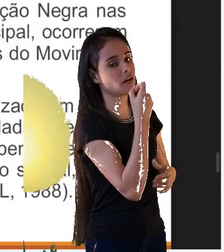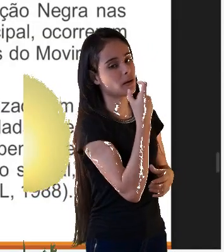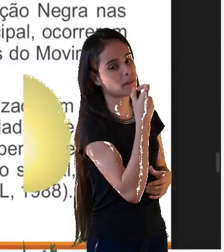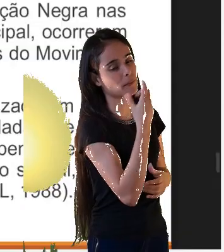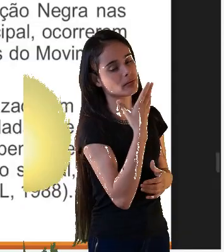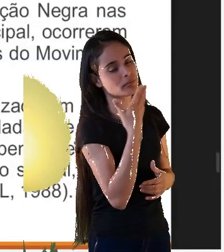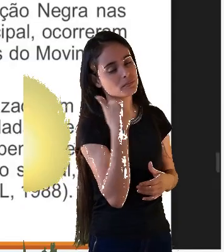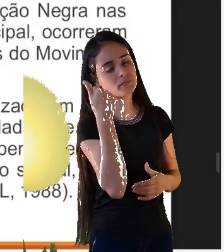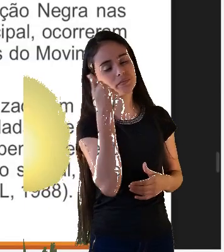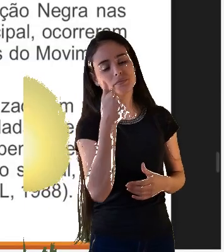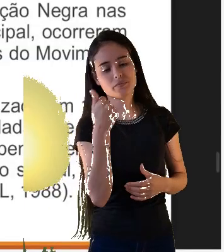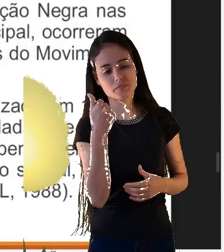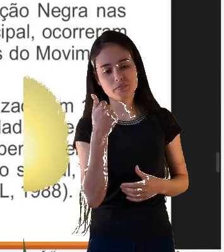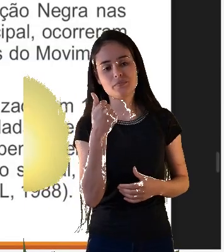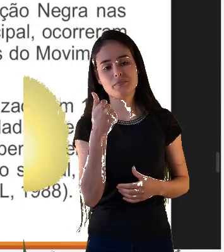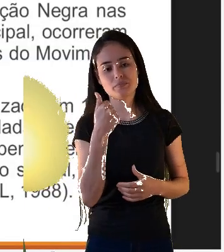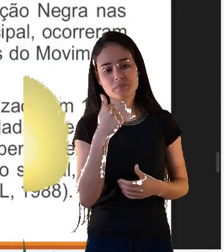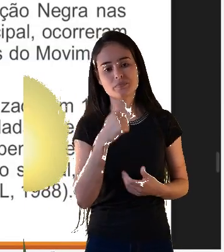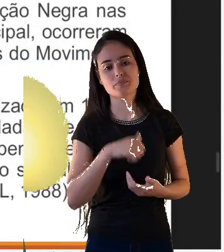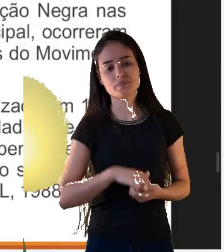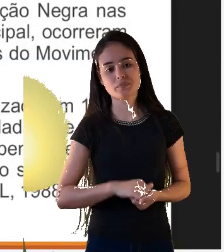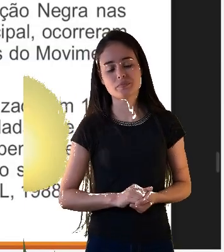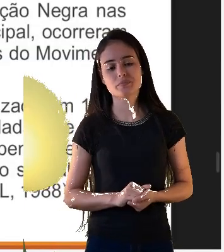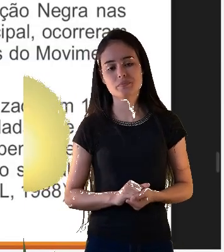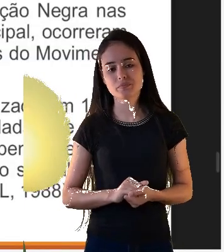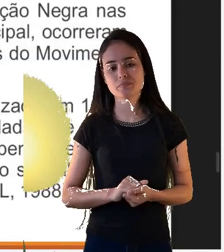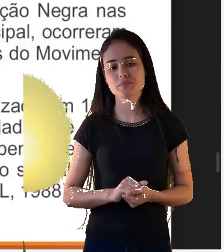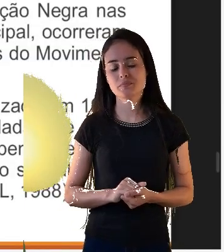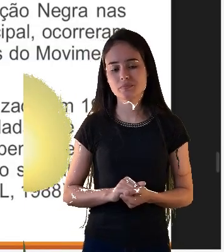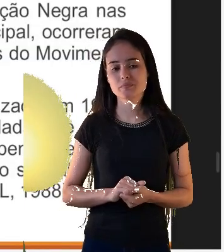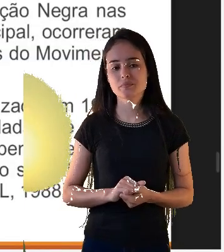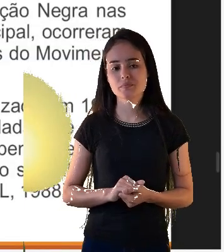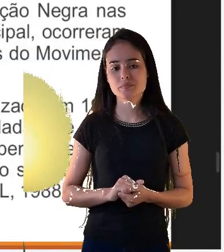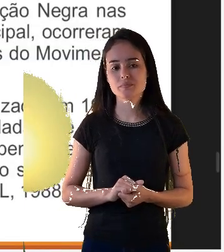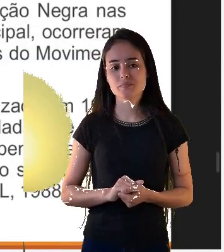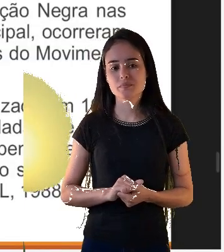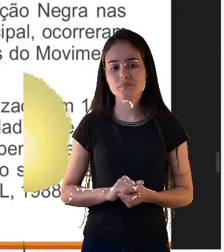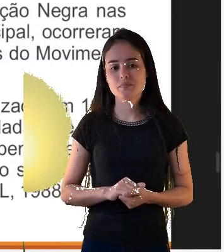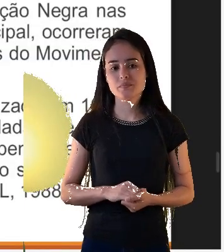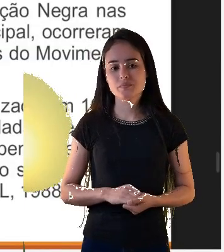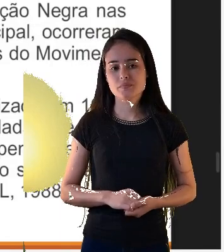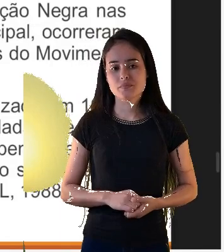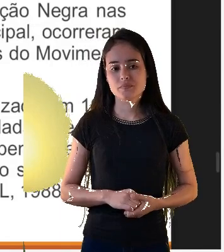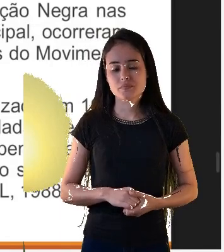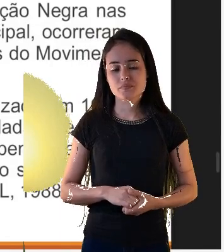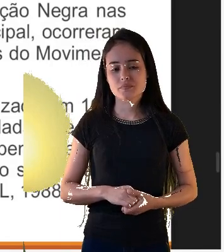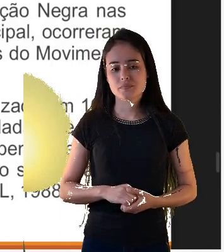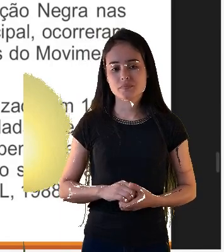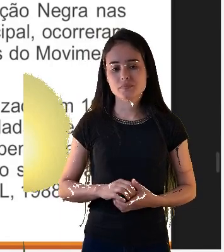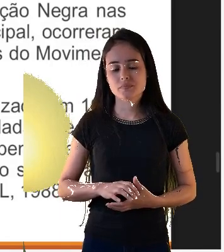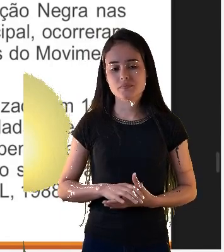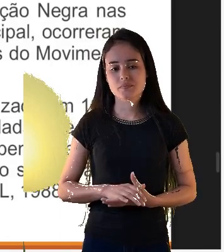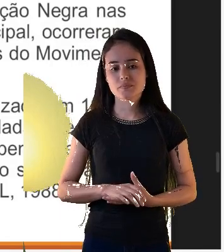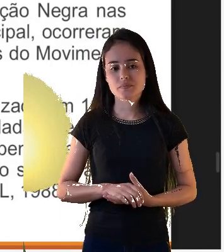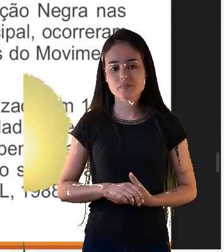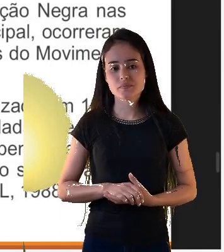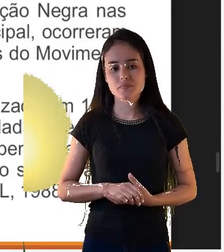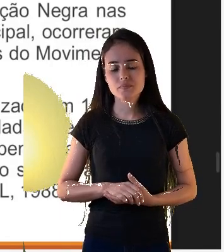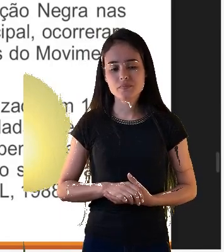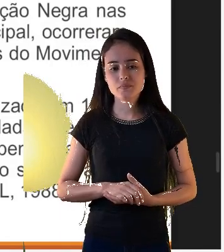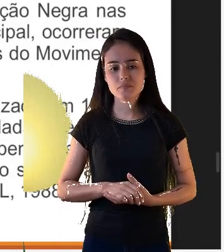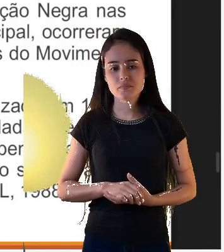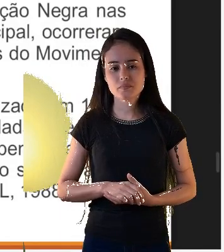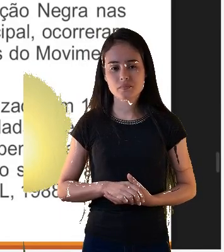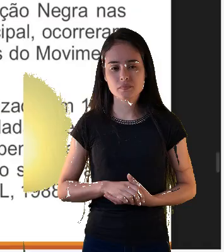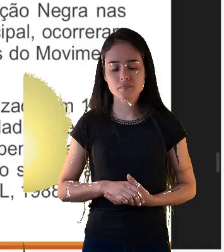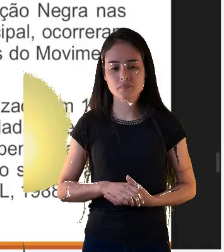para que a gente possa levar esse saber para todas as pessoas, né? Para que ele possa ser utilizado